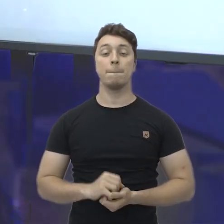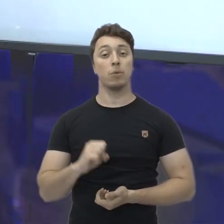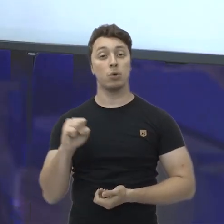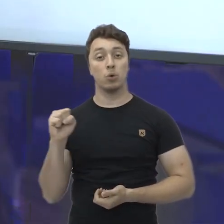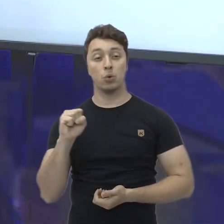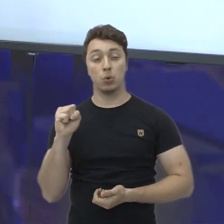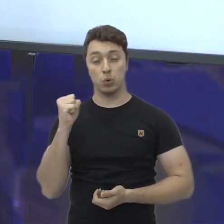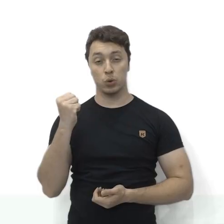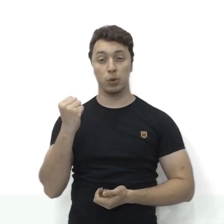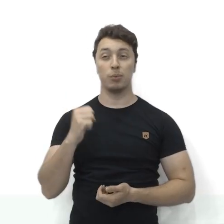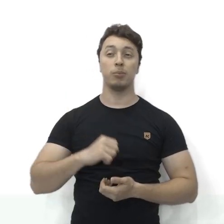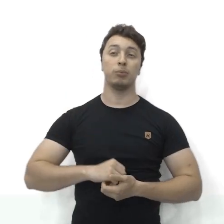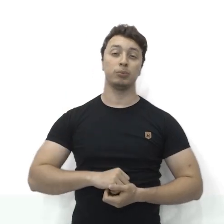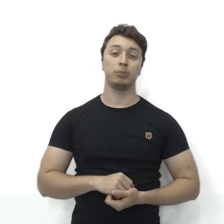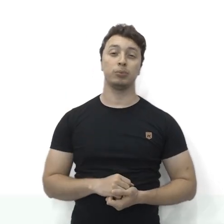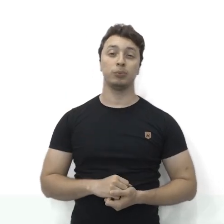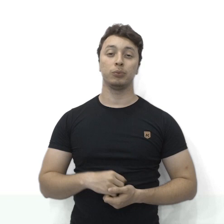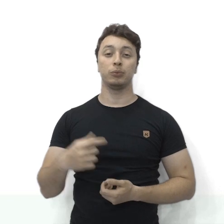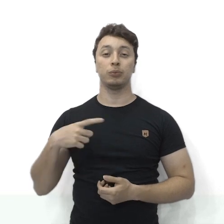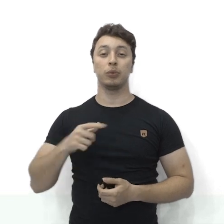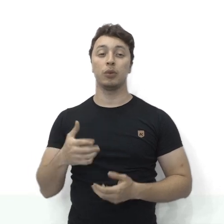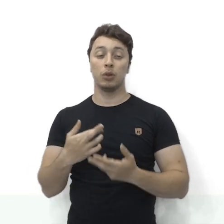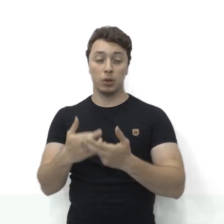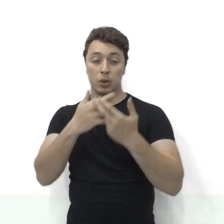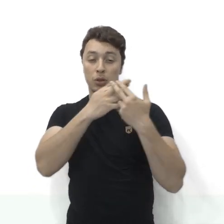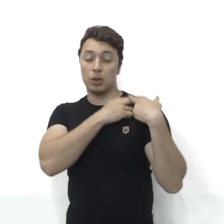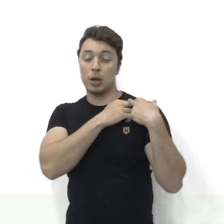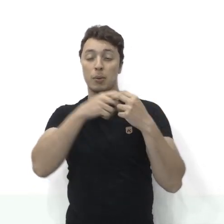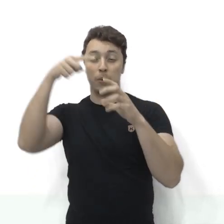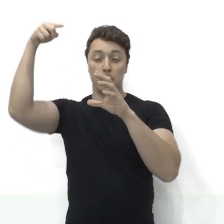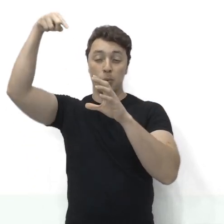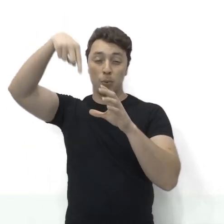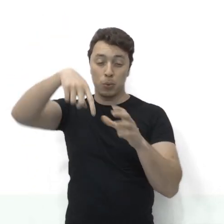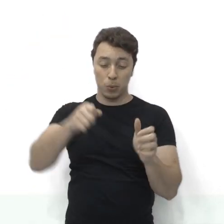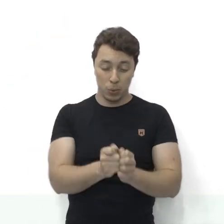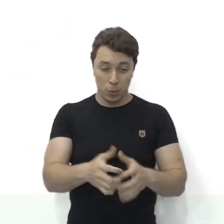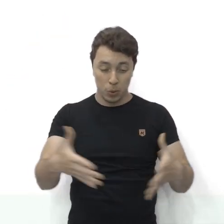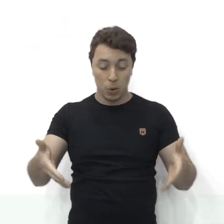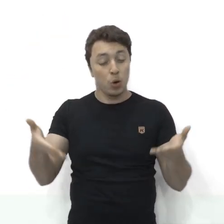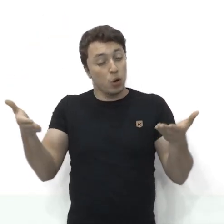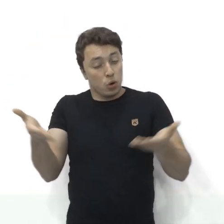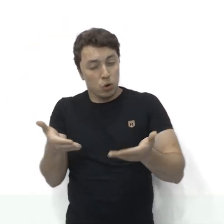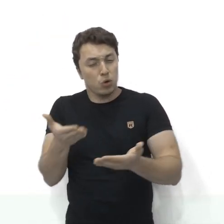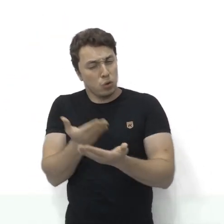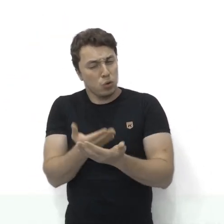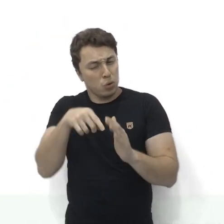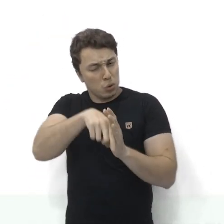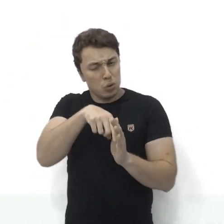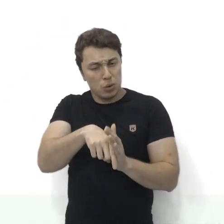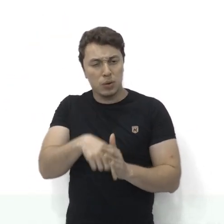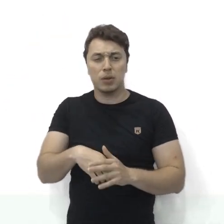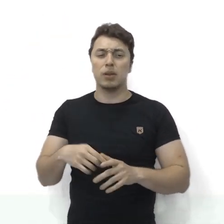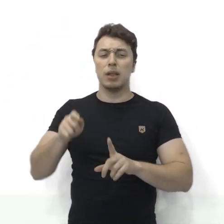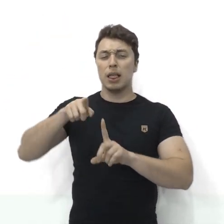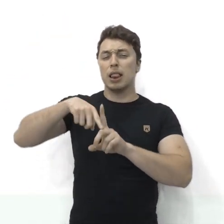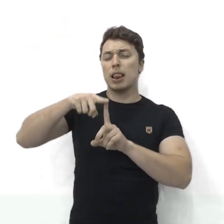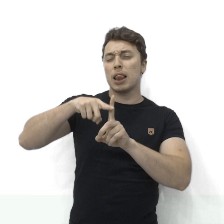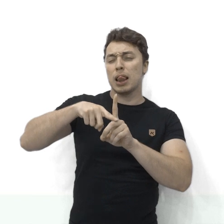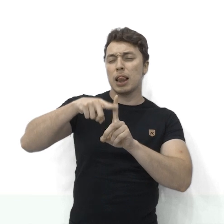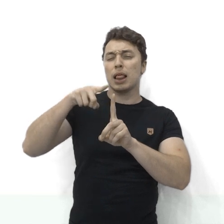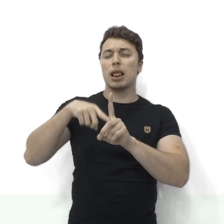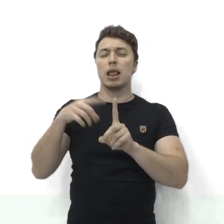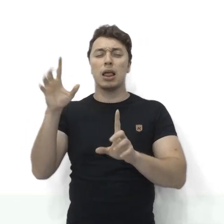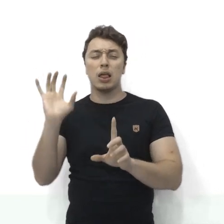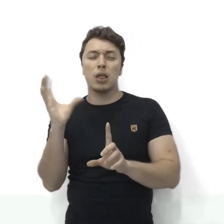Oitava, vamos lá. Os meteorologistas já apontam o máximo e o mínimo da temperatura provável para o